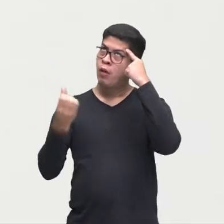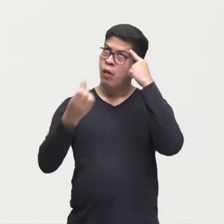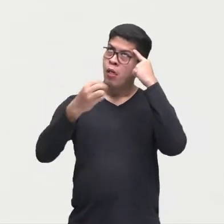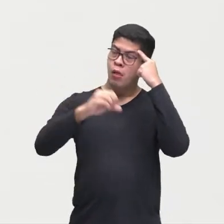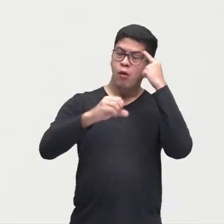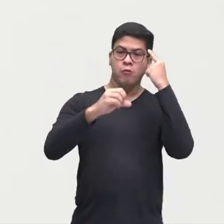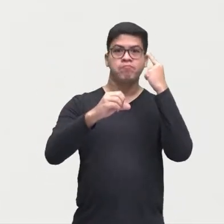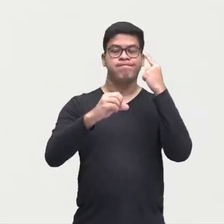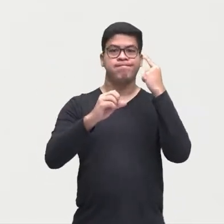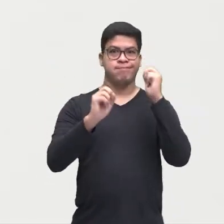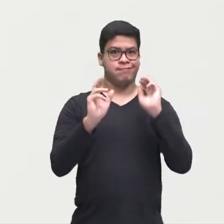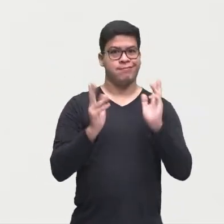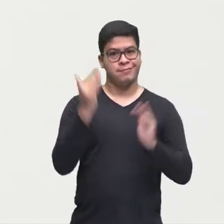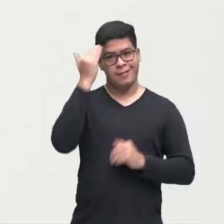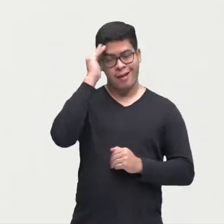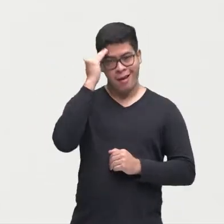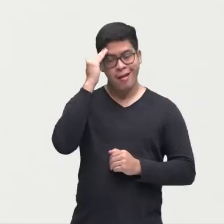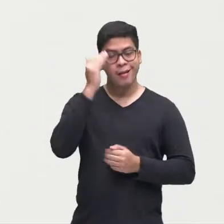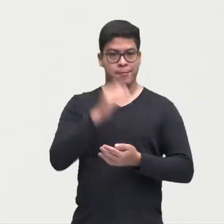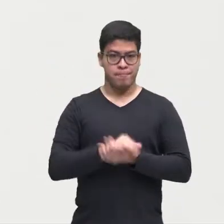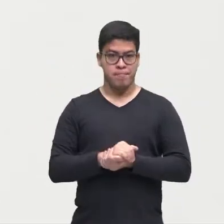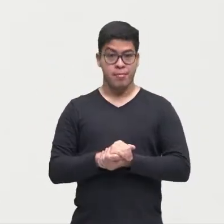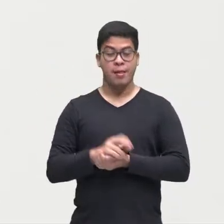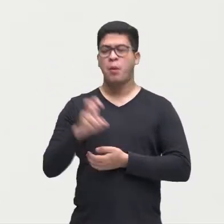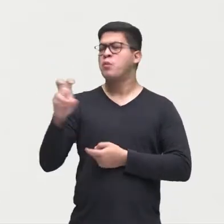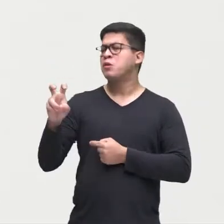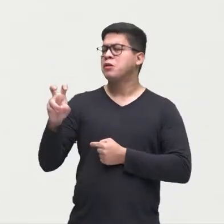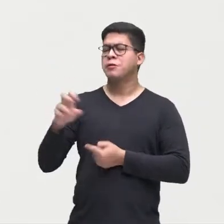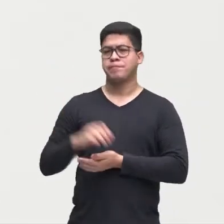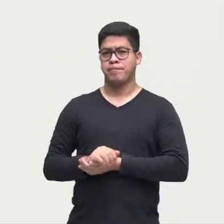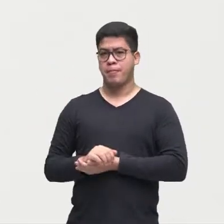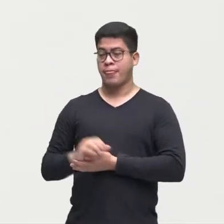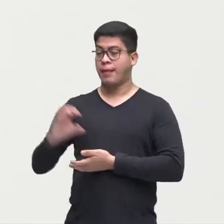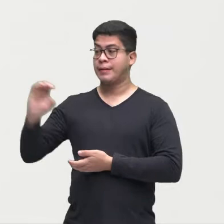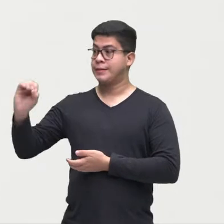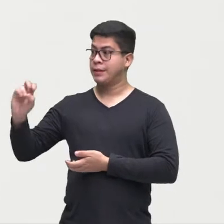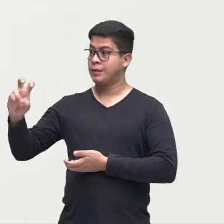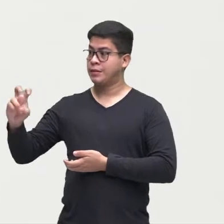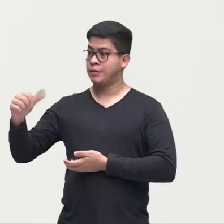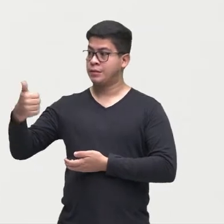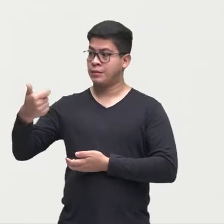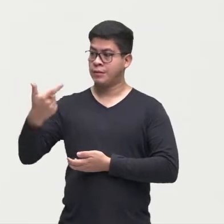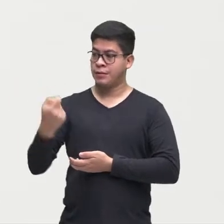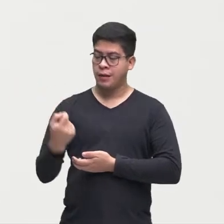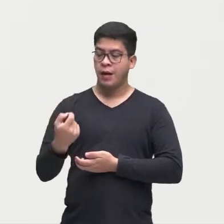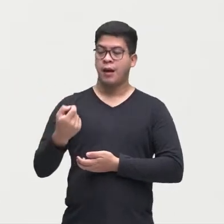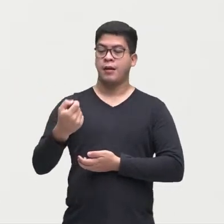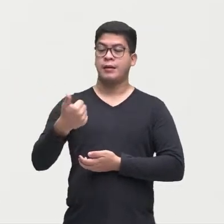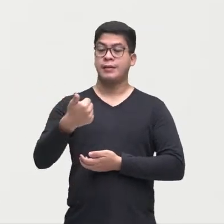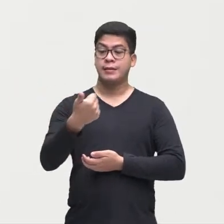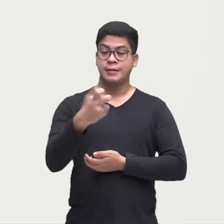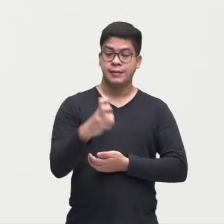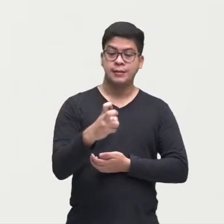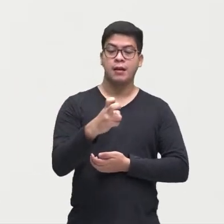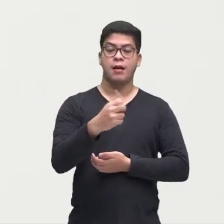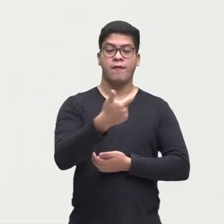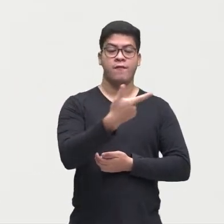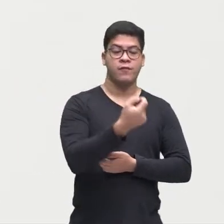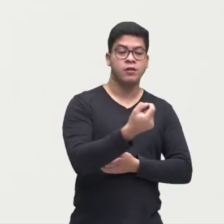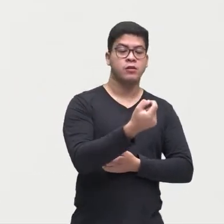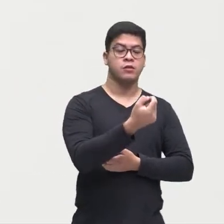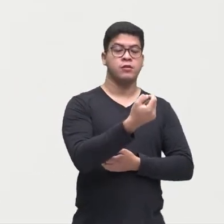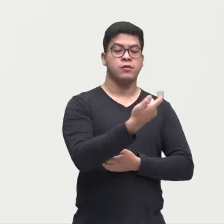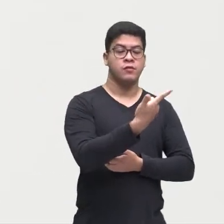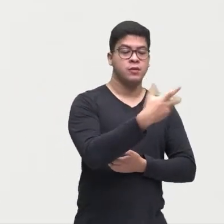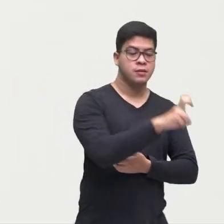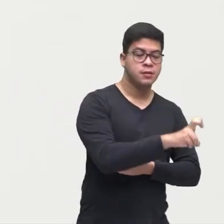Múltiplo de 5, por exemplo, 5, 10, 15, 20, 25. Se alguém perguntar para você, ah,